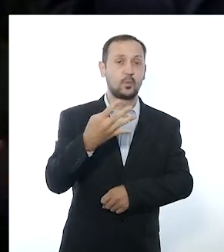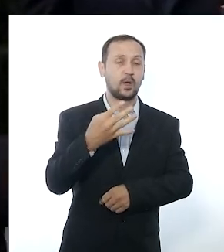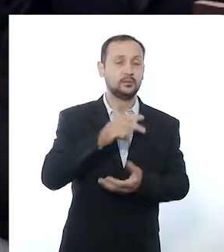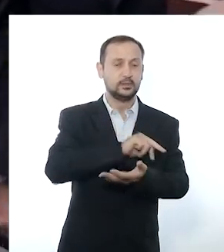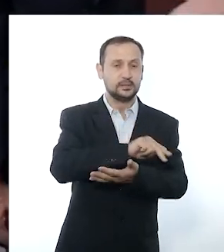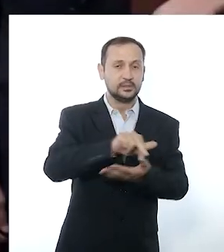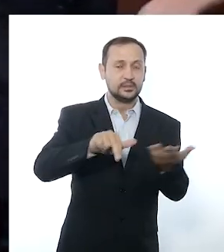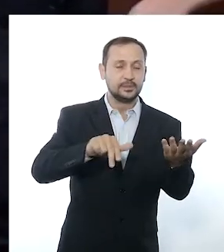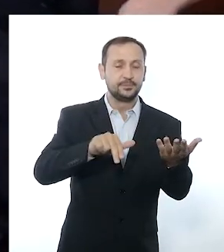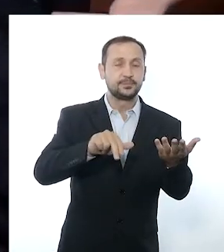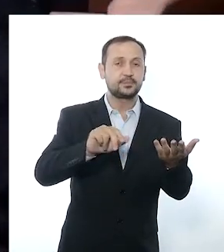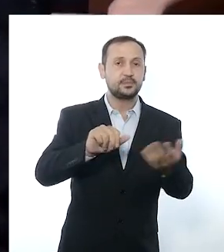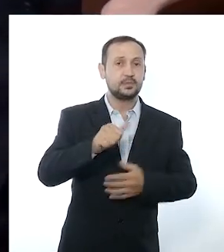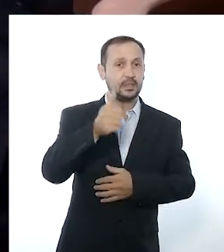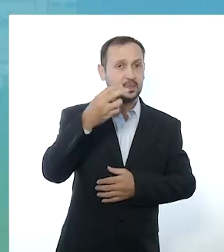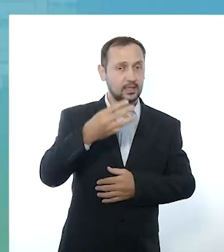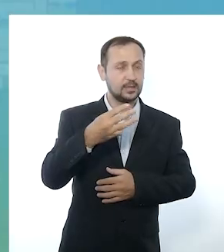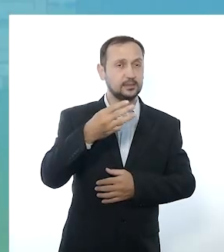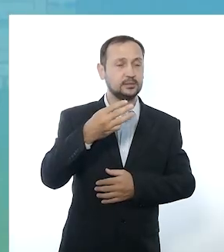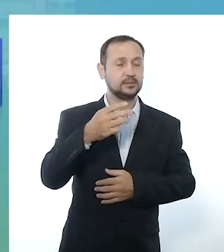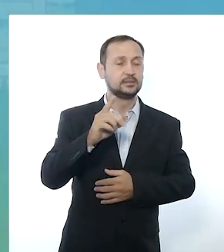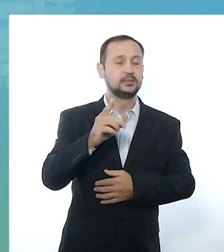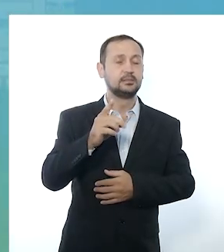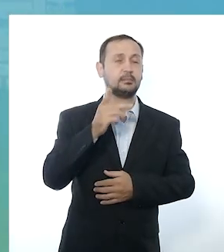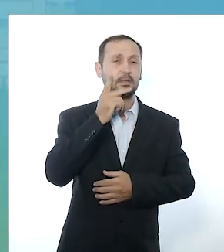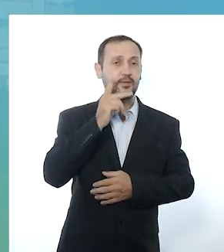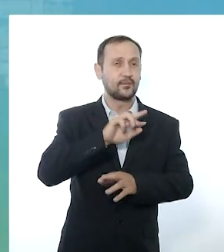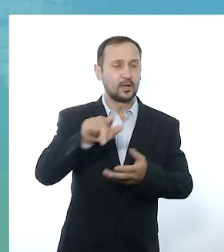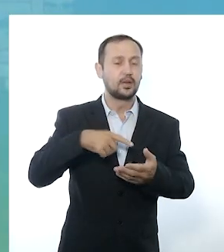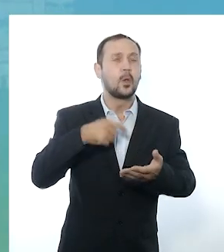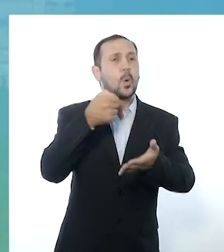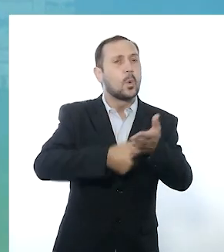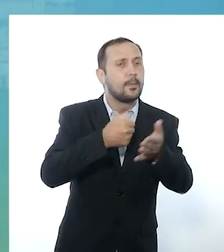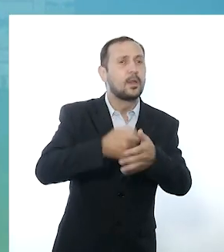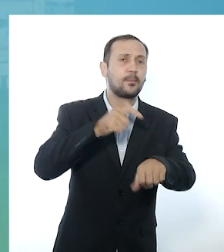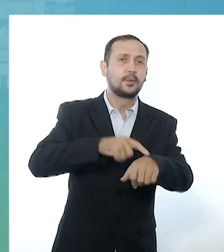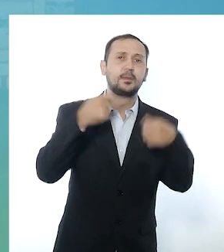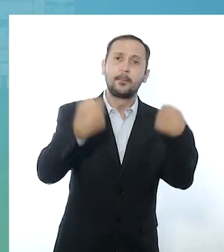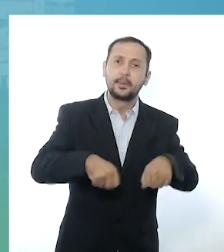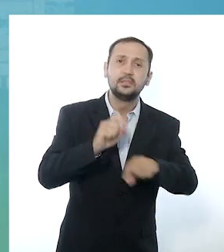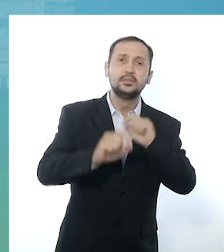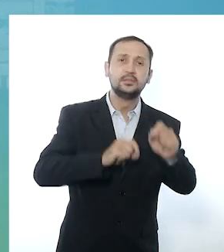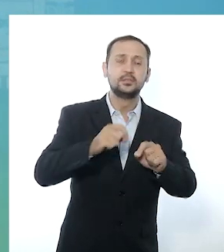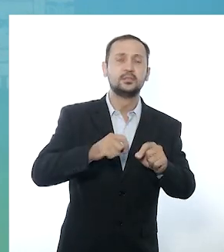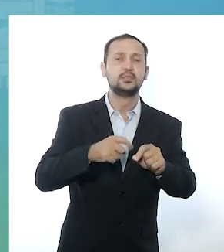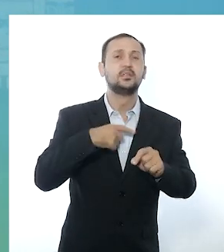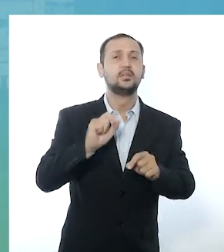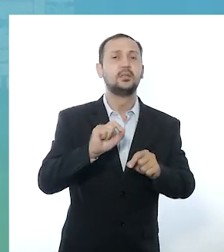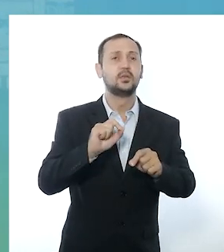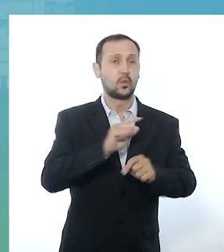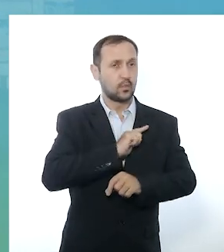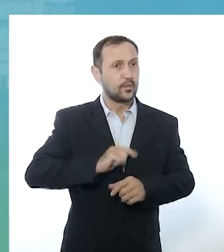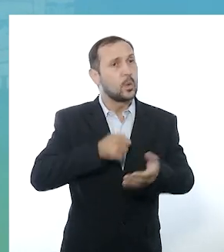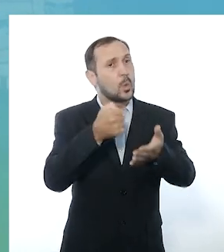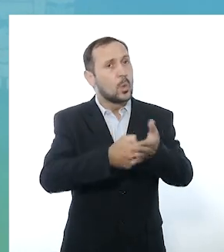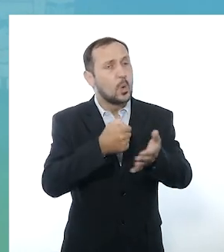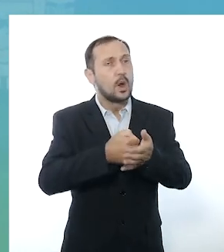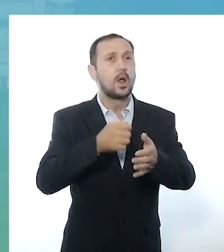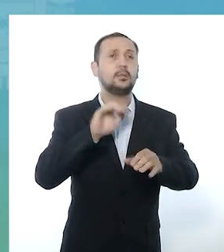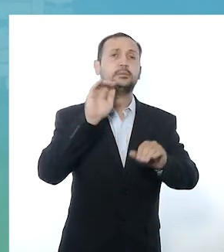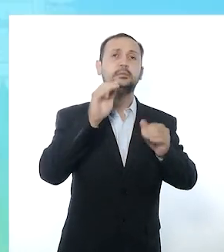de 13 partidos políticos. Trabalhar, apoiar naquilo, cobrar quando for preciso e necessidade de cobrar o governo do